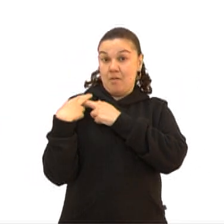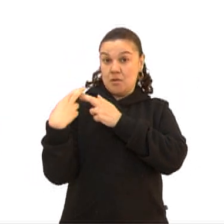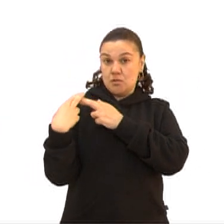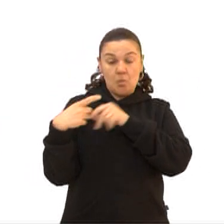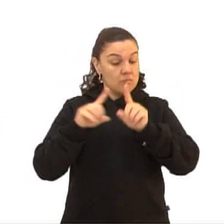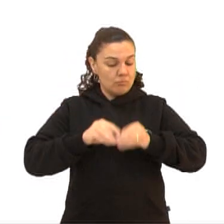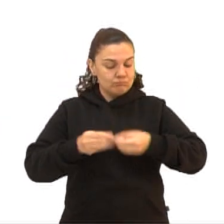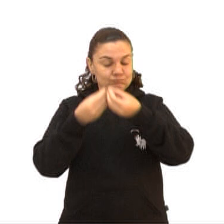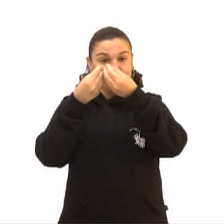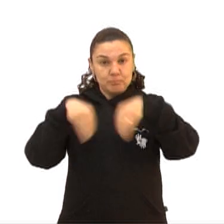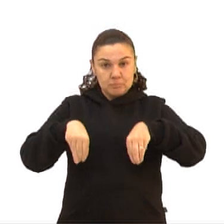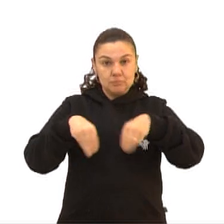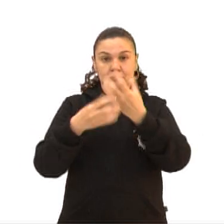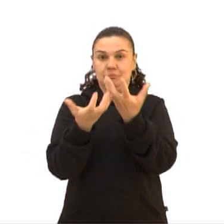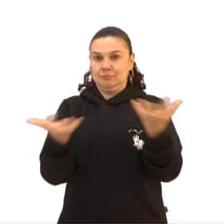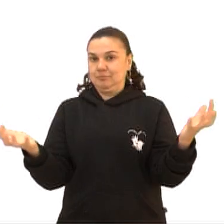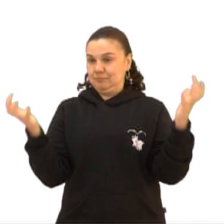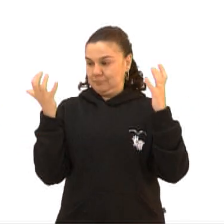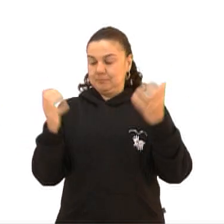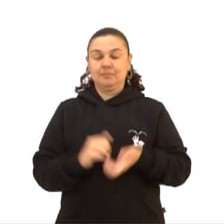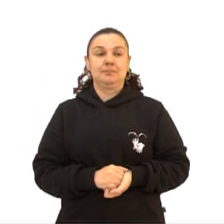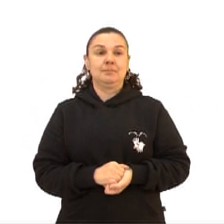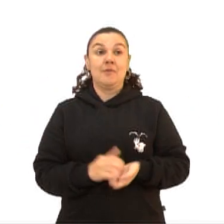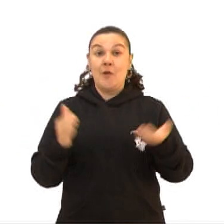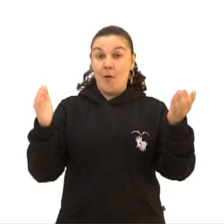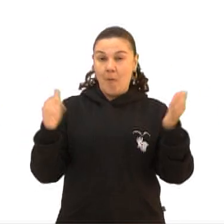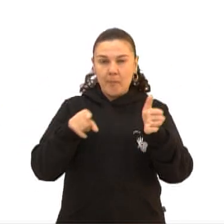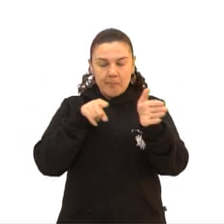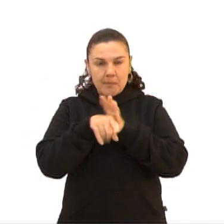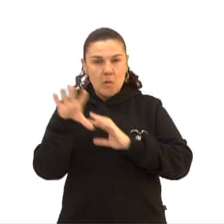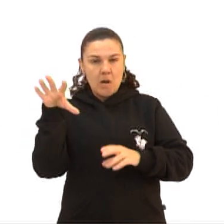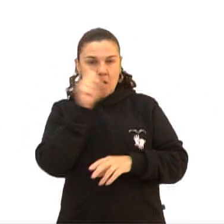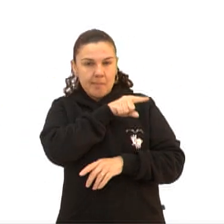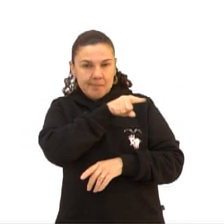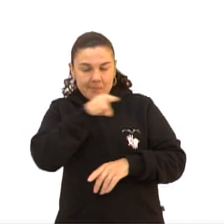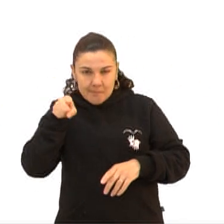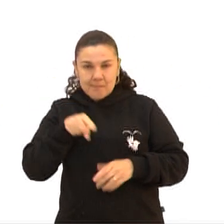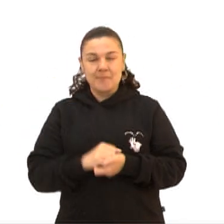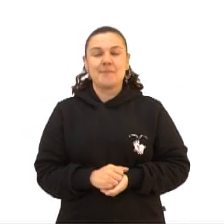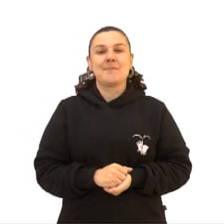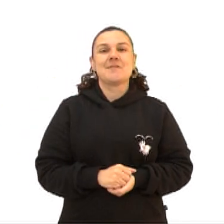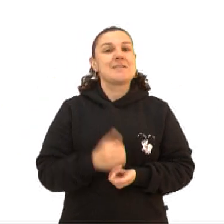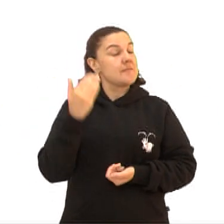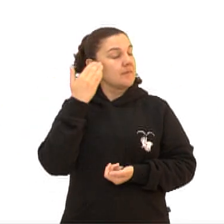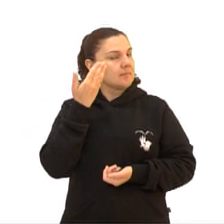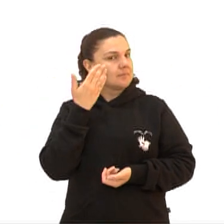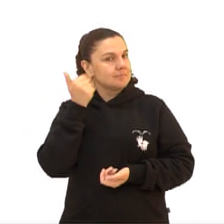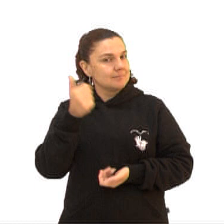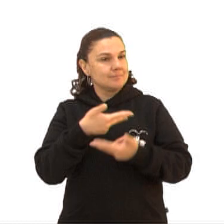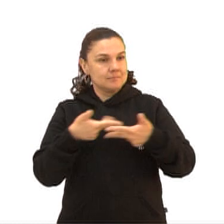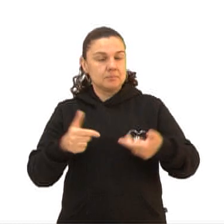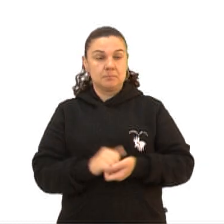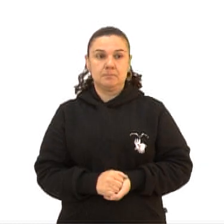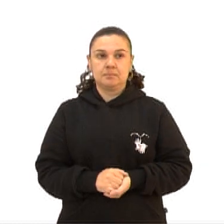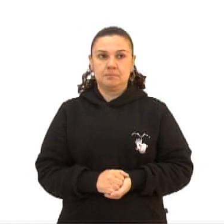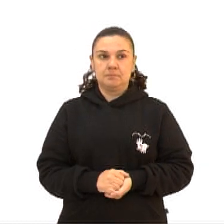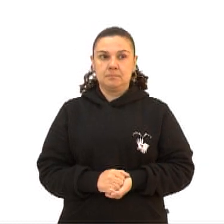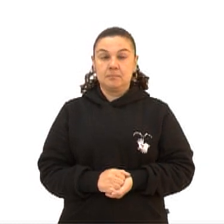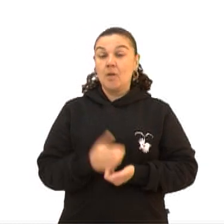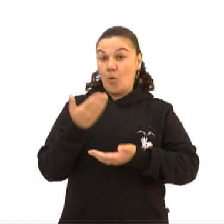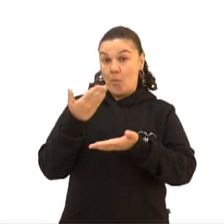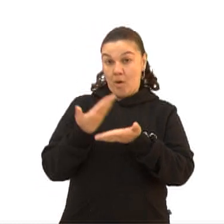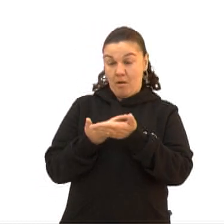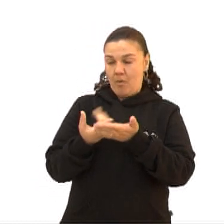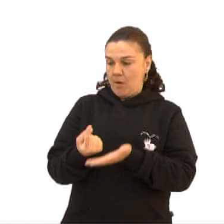prejudica o meio ambiente. Agora, um pequeno exercício para a gente ver se a gente está afiado, né? Na última aula